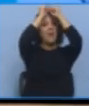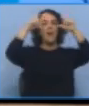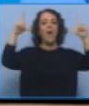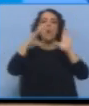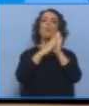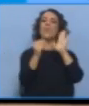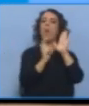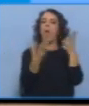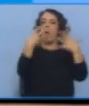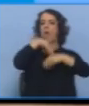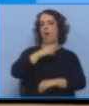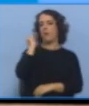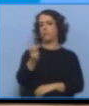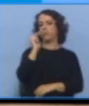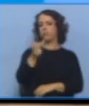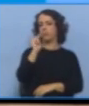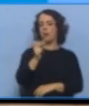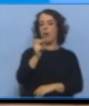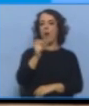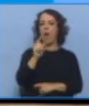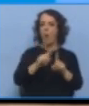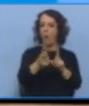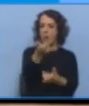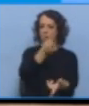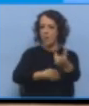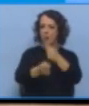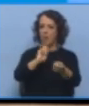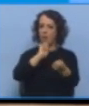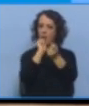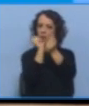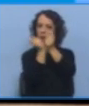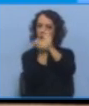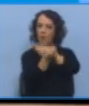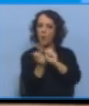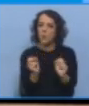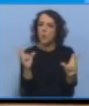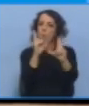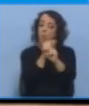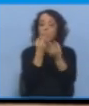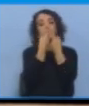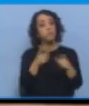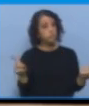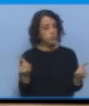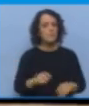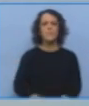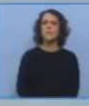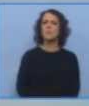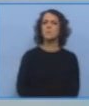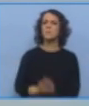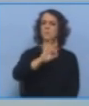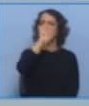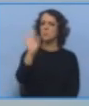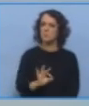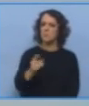existentes e enraizados para reconstruir algo de novo, absolutamente transformador e distinto. E com que taxa de eficácia